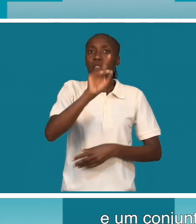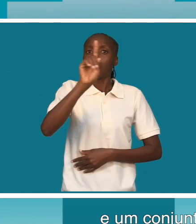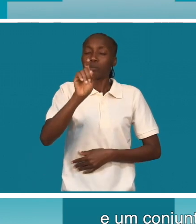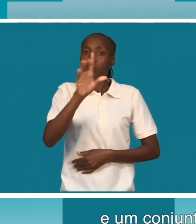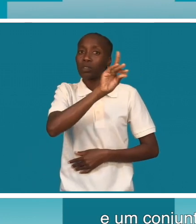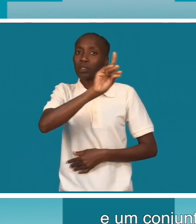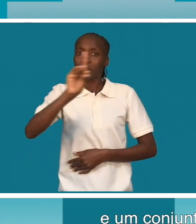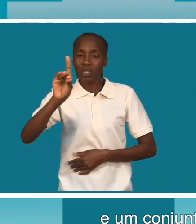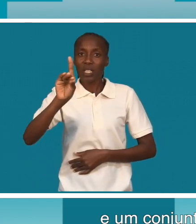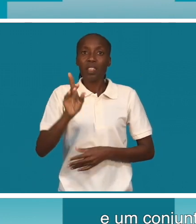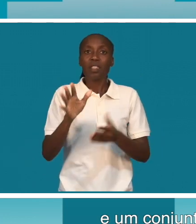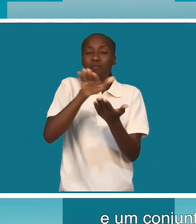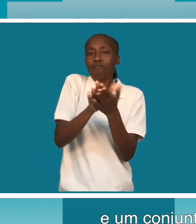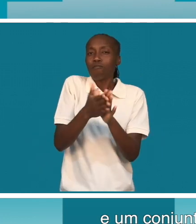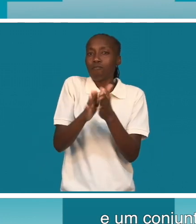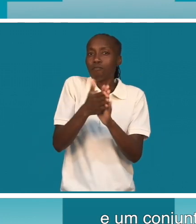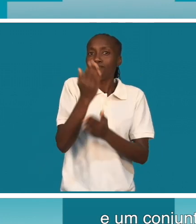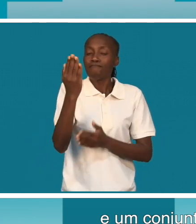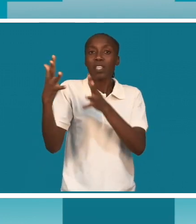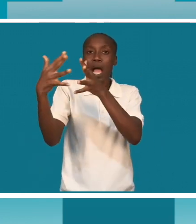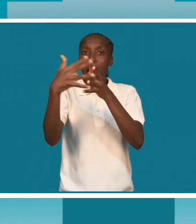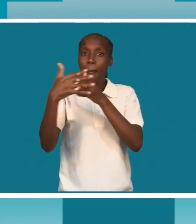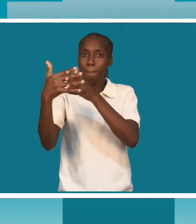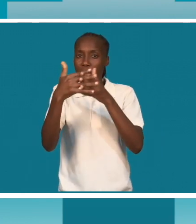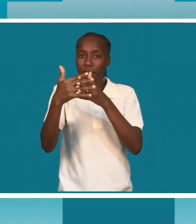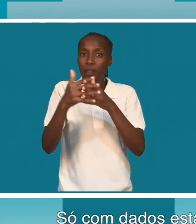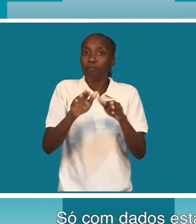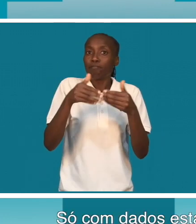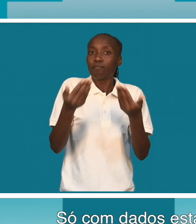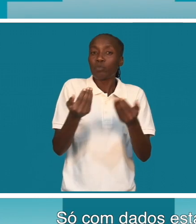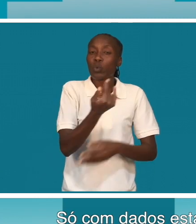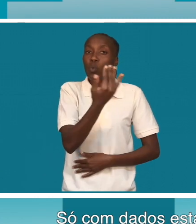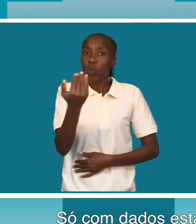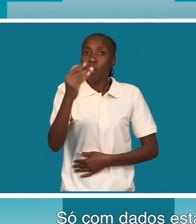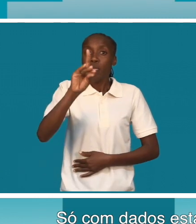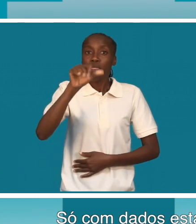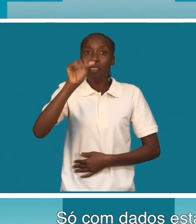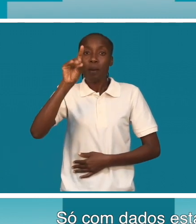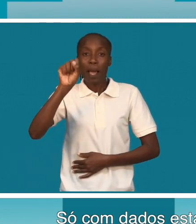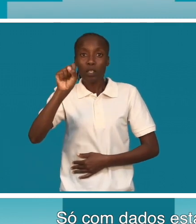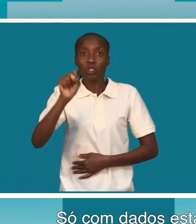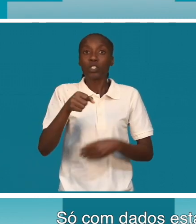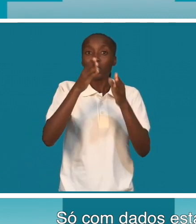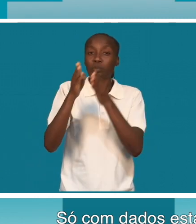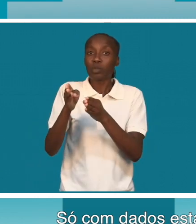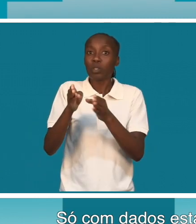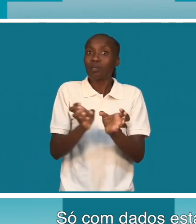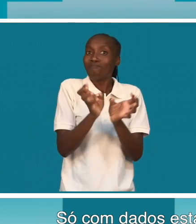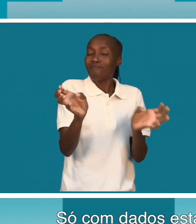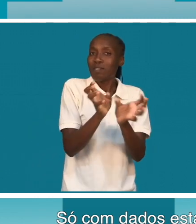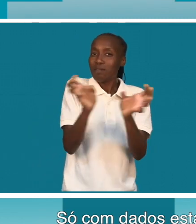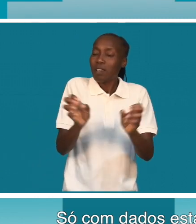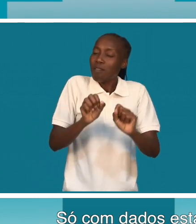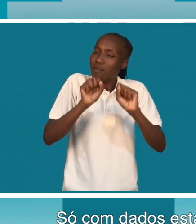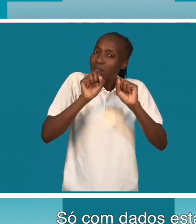deficiência elaborados pelo Grupo de Washington. Só com dados estatísticos desagregados e credíveis